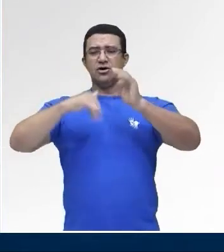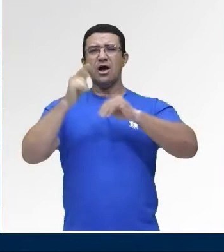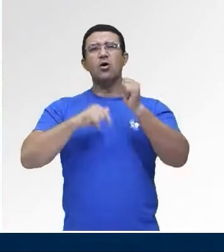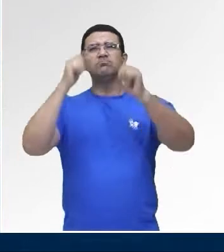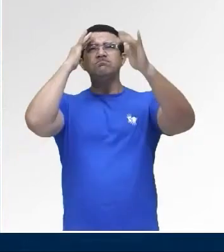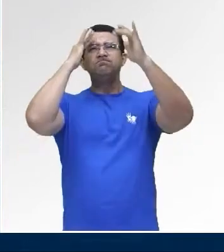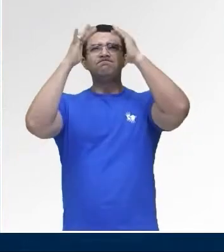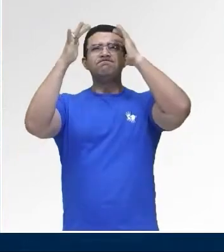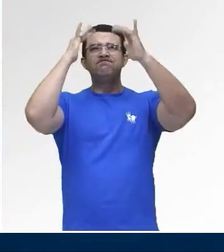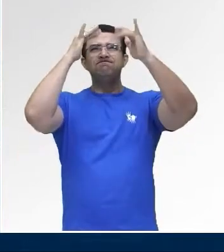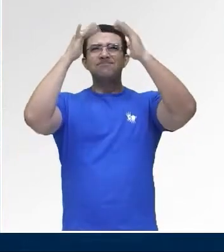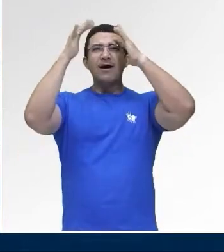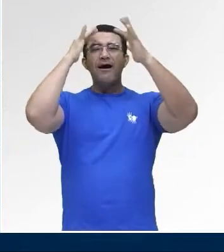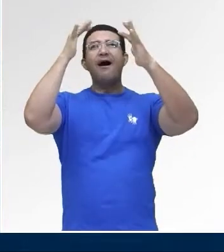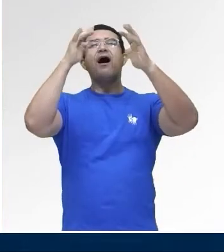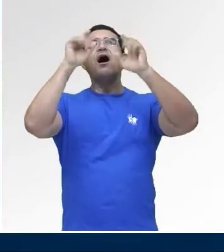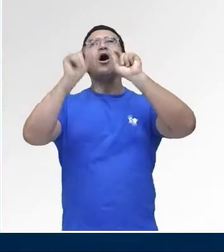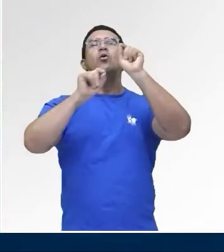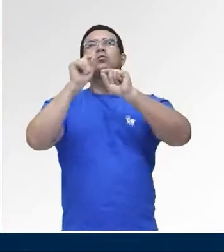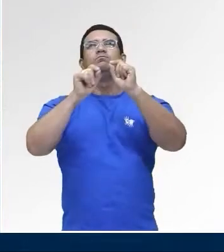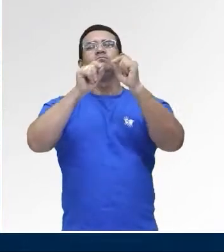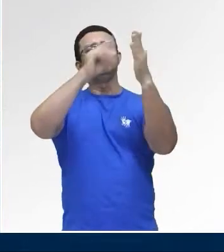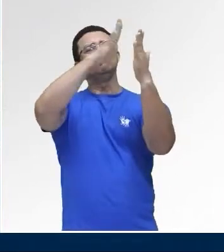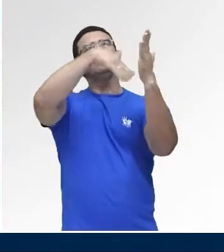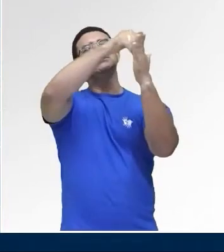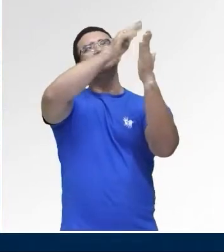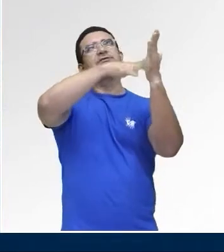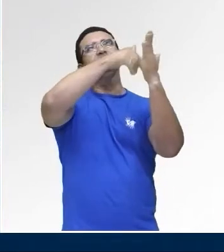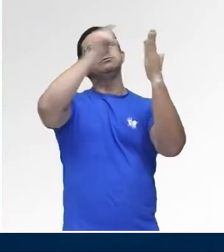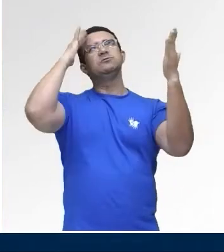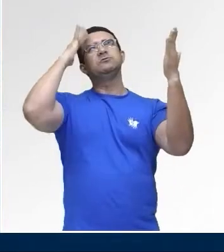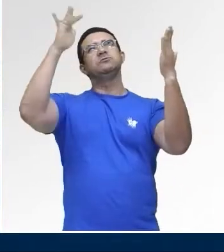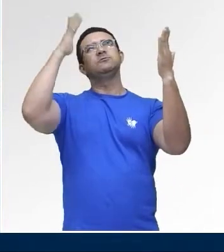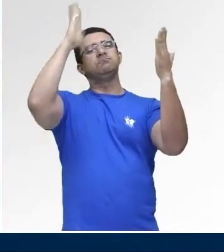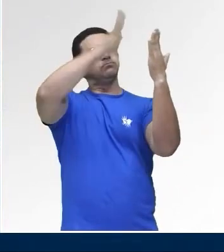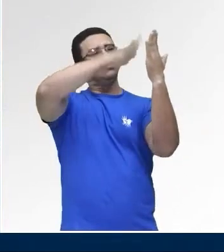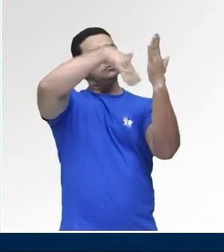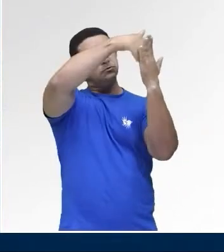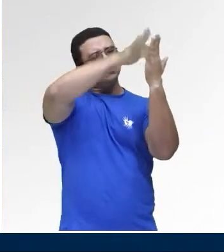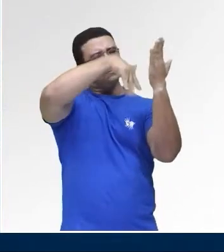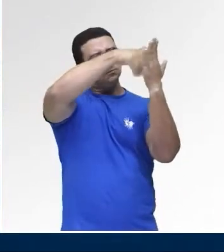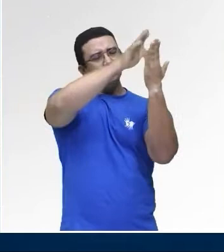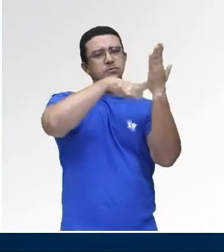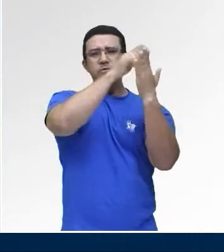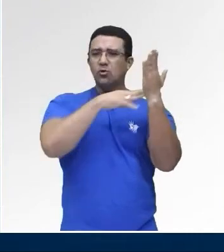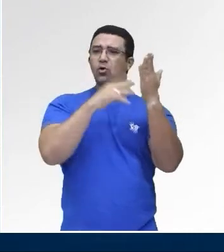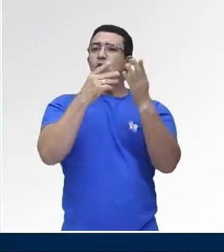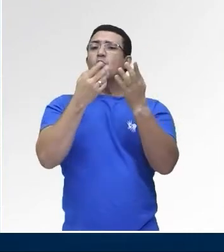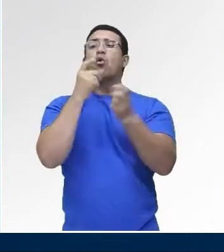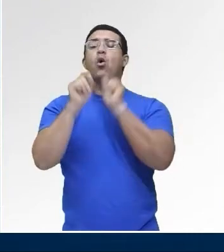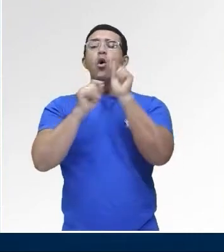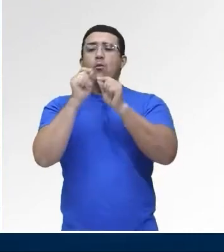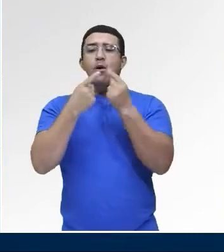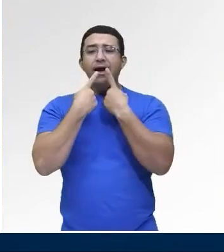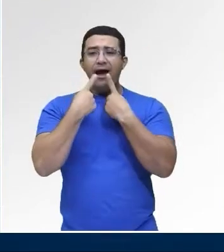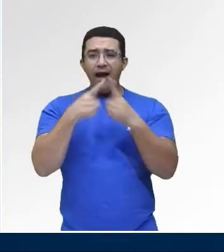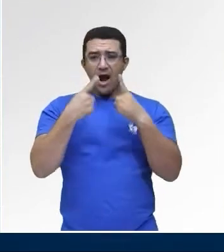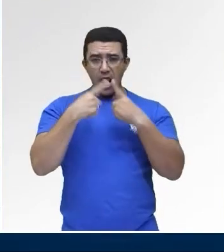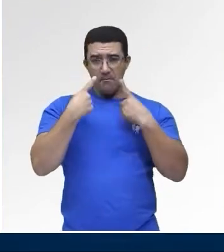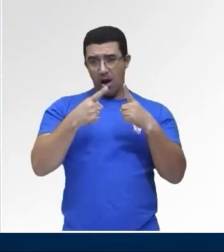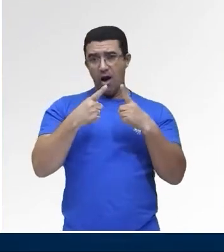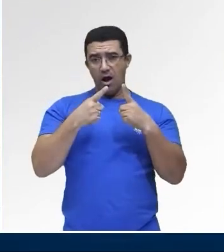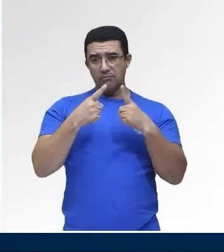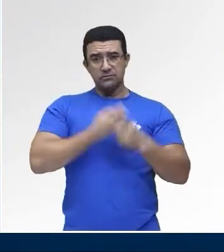de denunciar, né, situações sociais ruins, né, política, econômica, depende do que ele